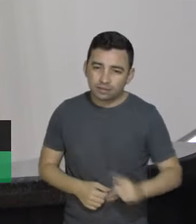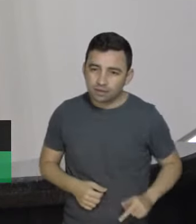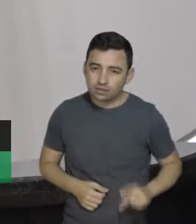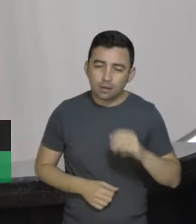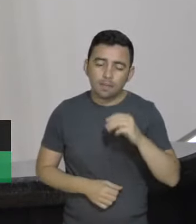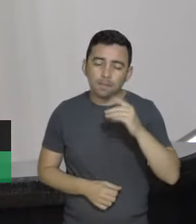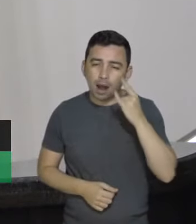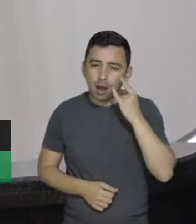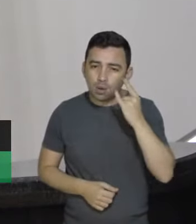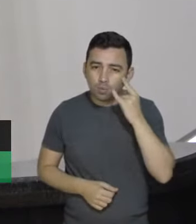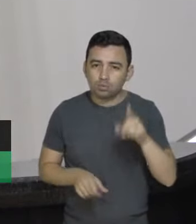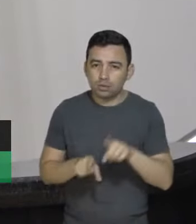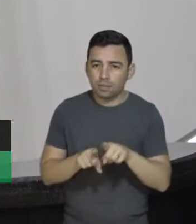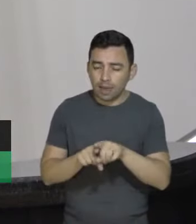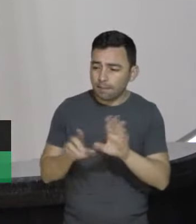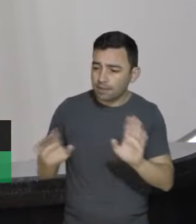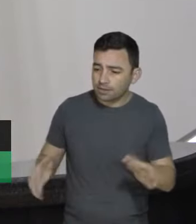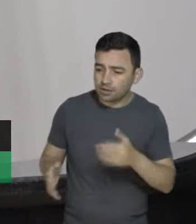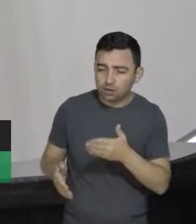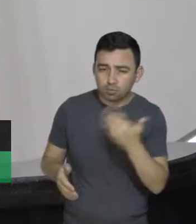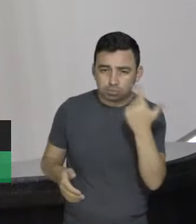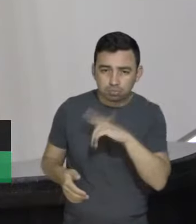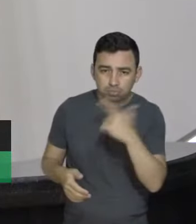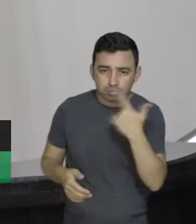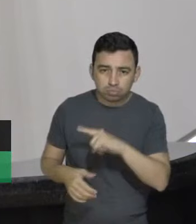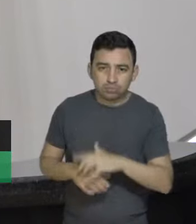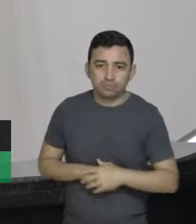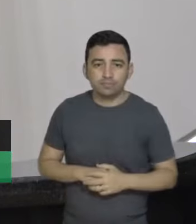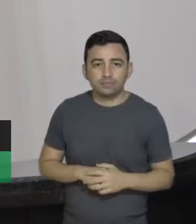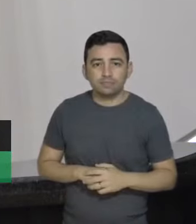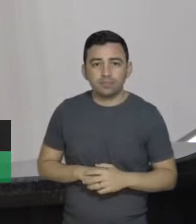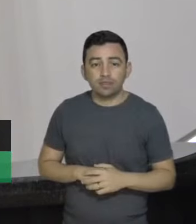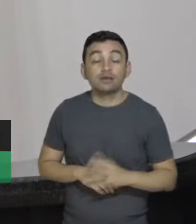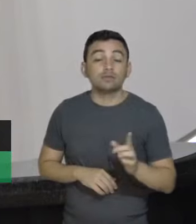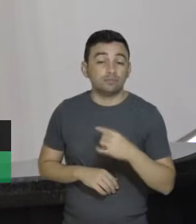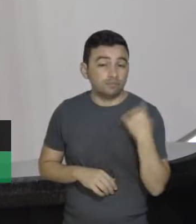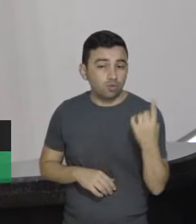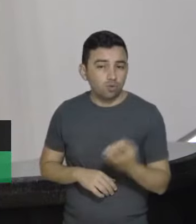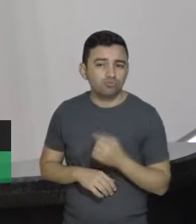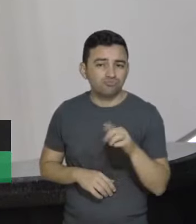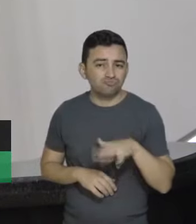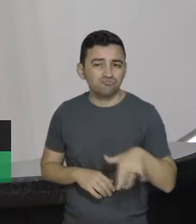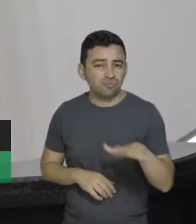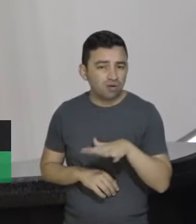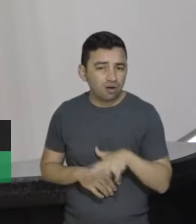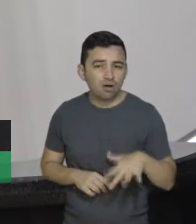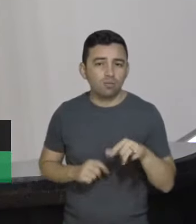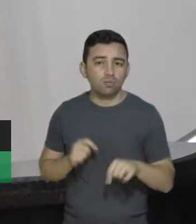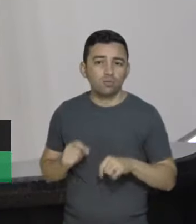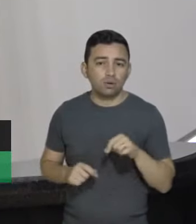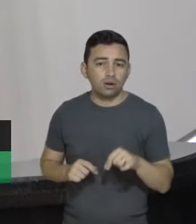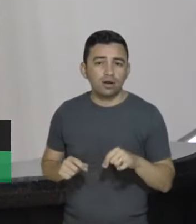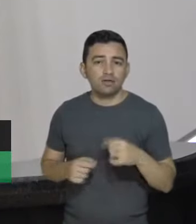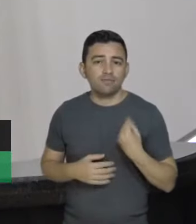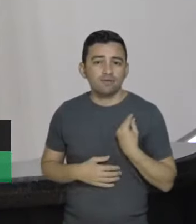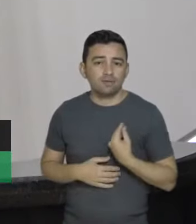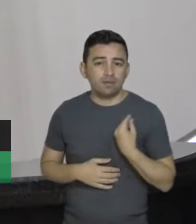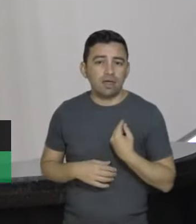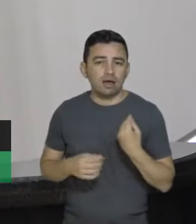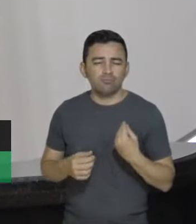elegeu, facilitadores do trabalho do parlamento. Nós, no geral, senhores, vivemos uma